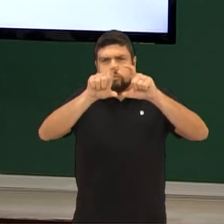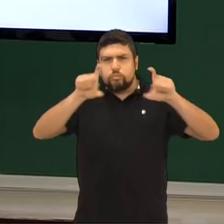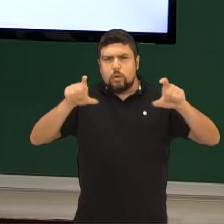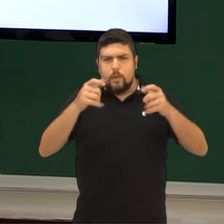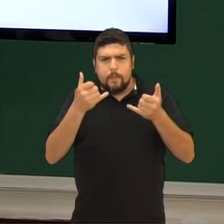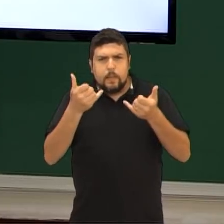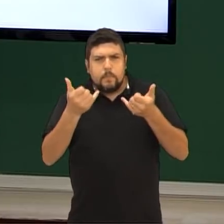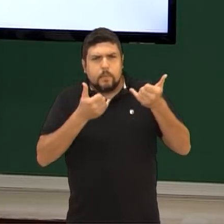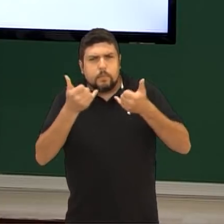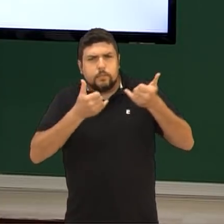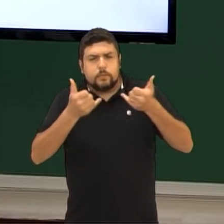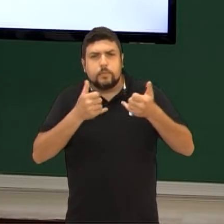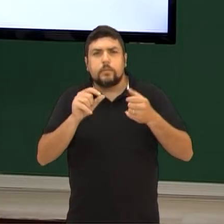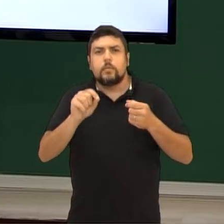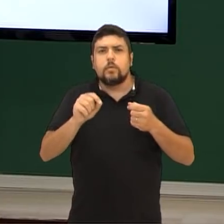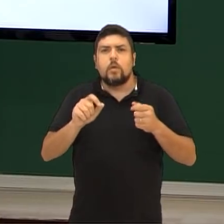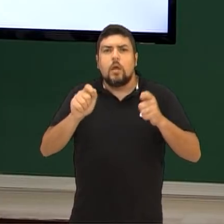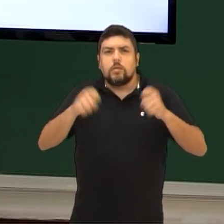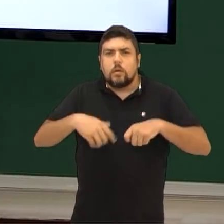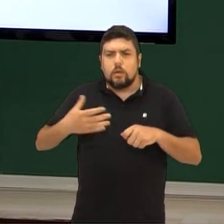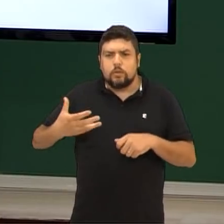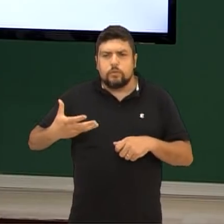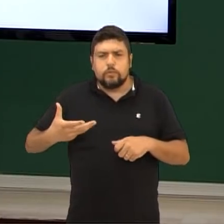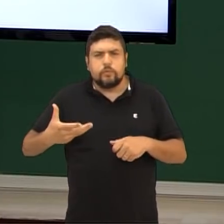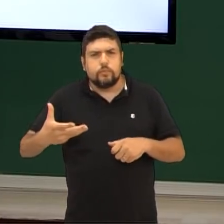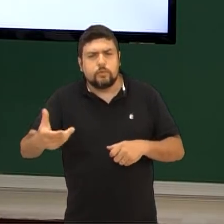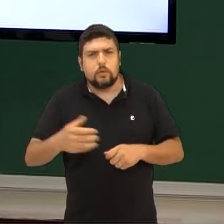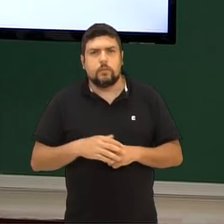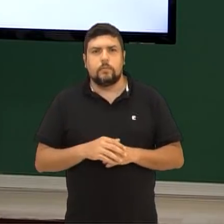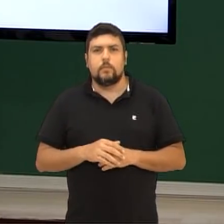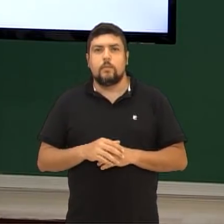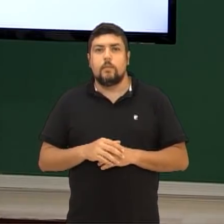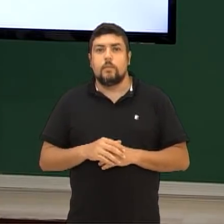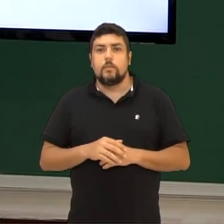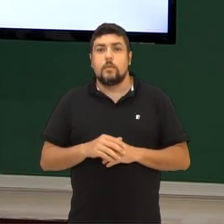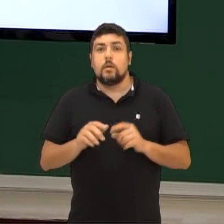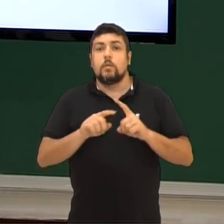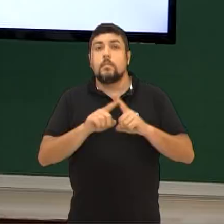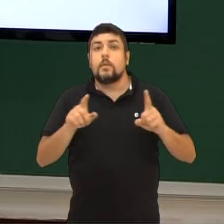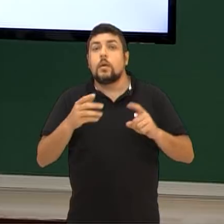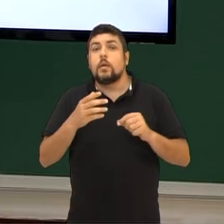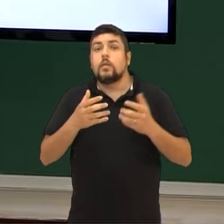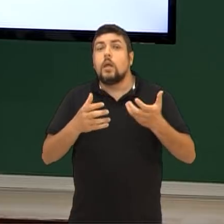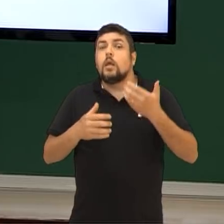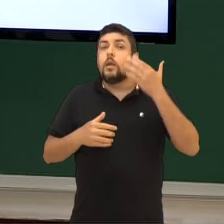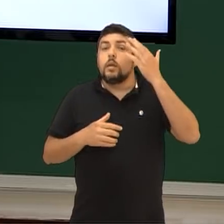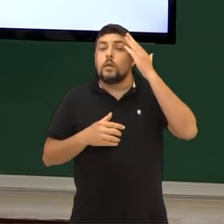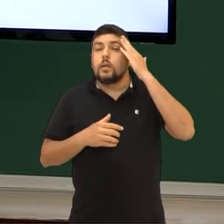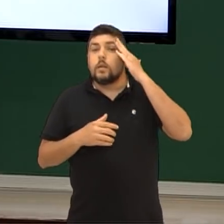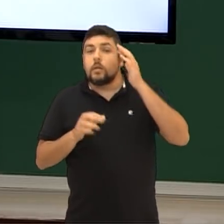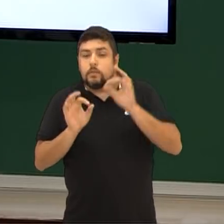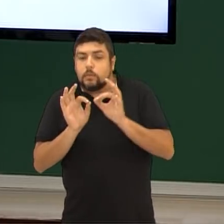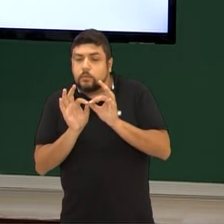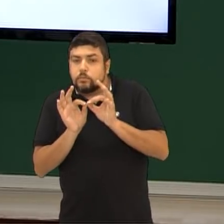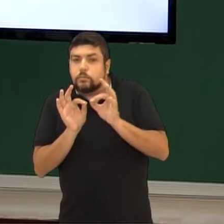obter a velocidade média. No texto, qual é a distância percorrida? Ele fala para vocês